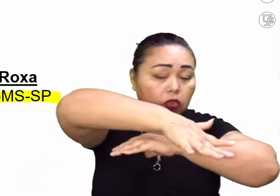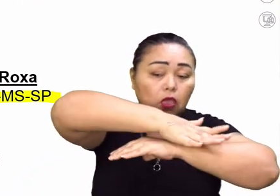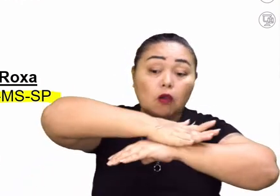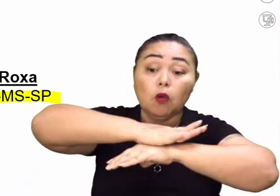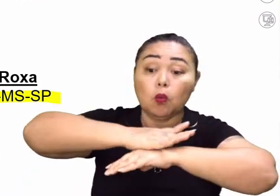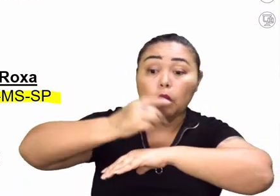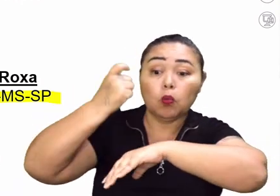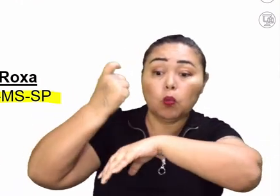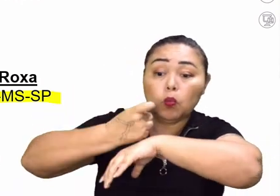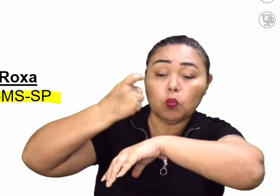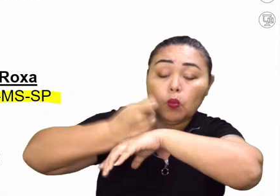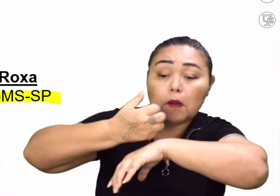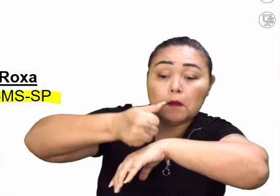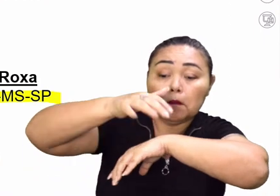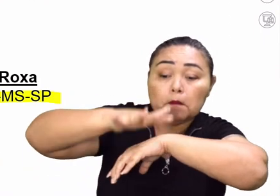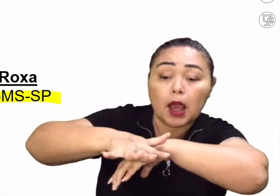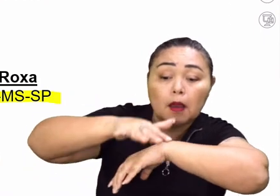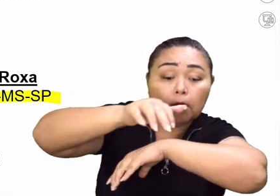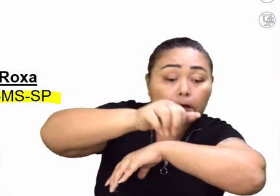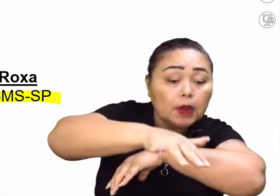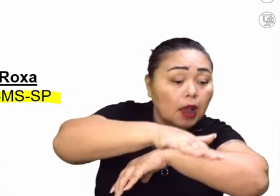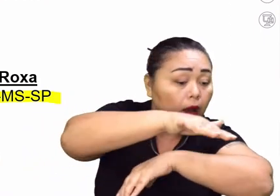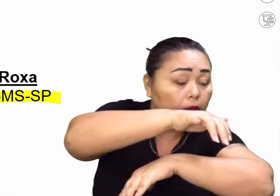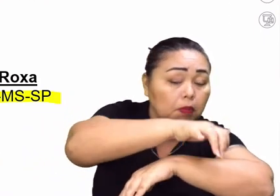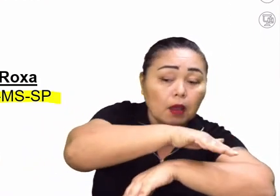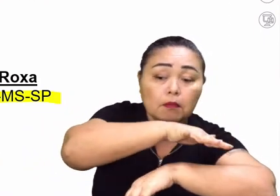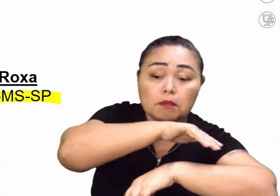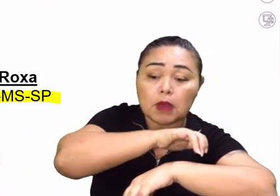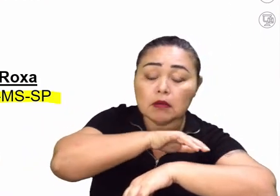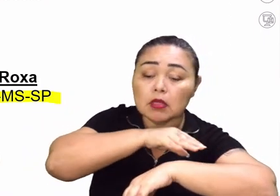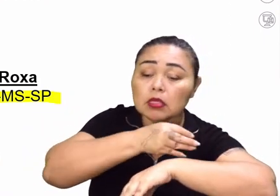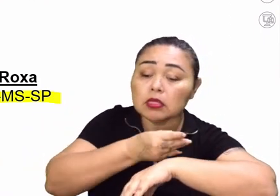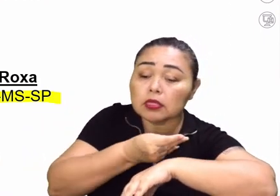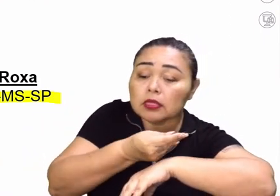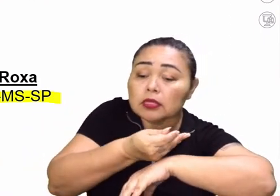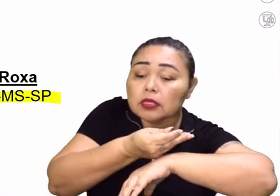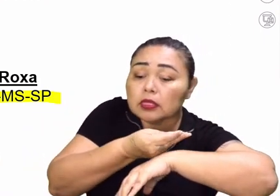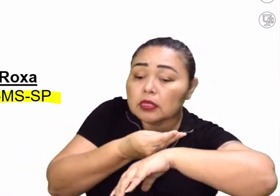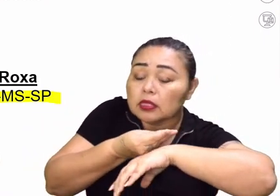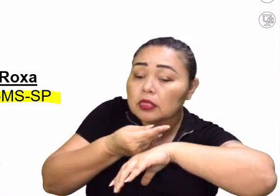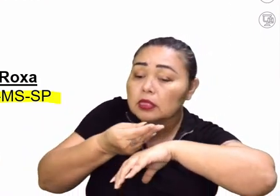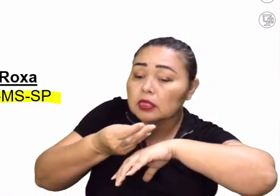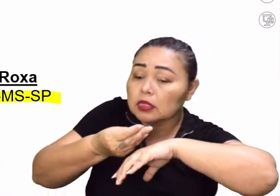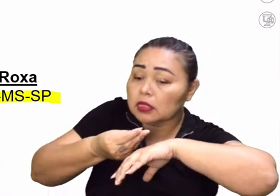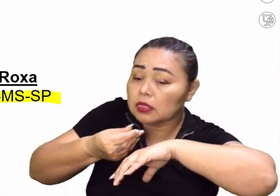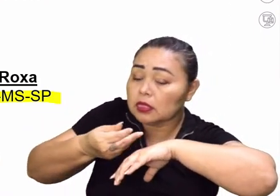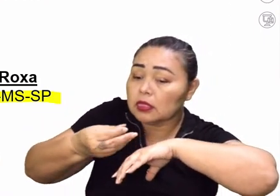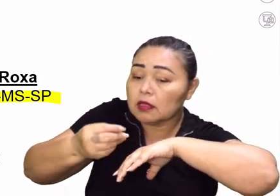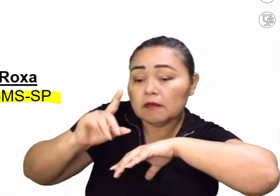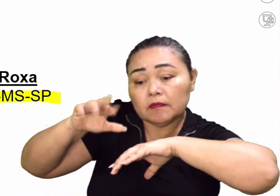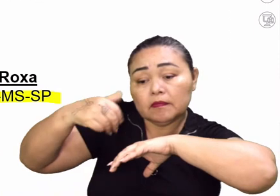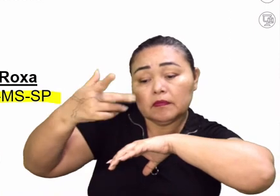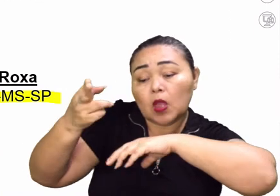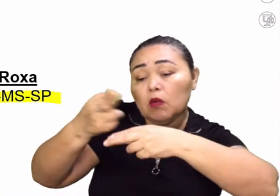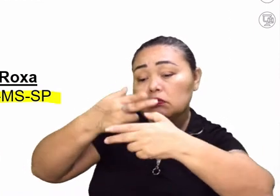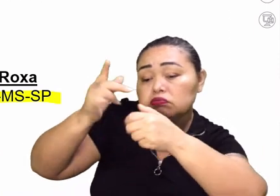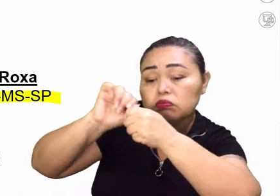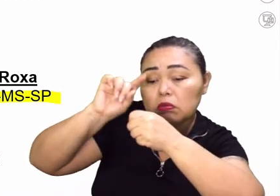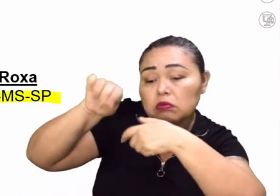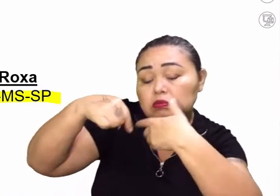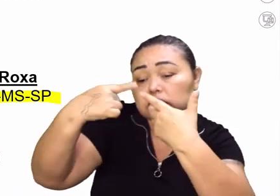solidificou e com o passar do tempo ela foi desgastada pelos processos externos